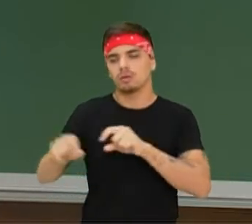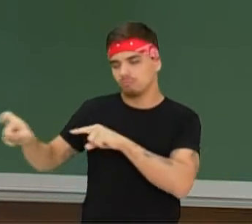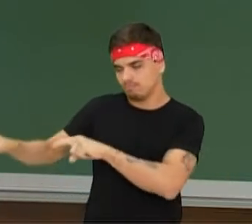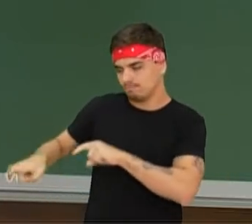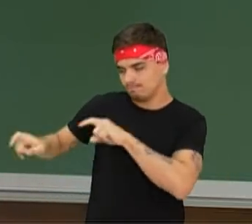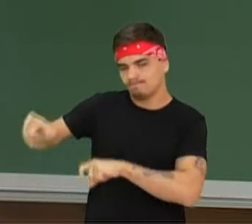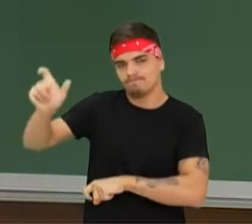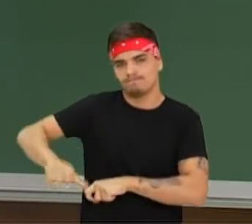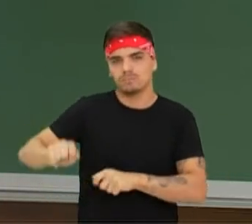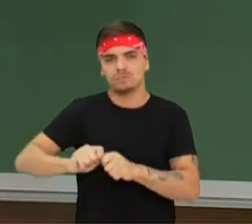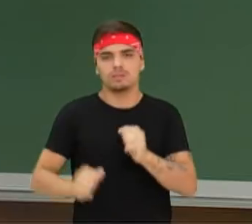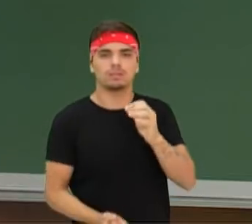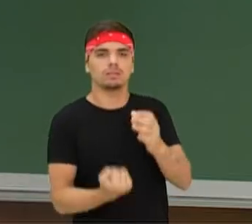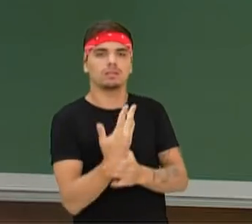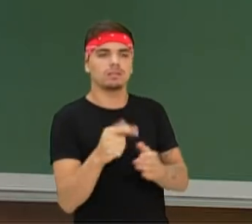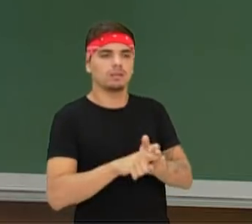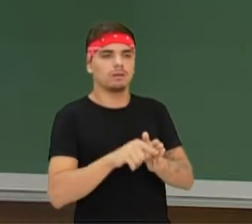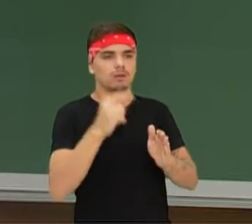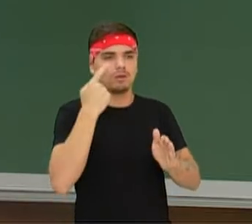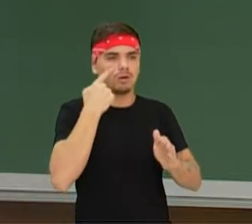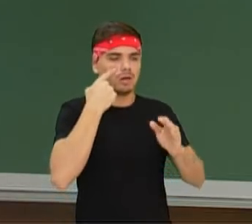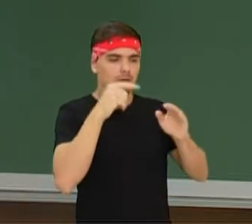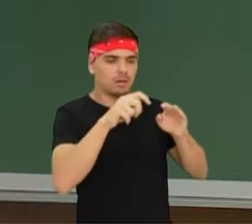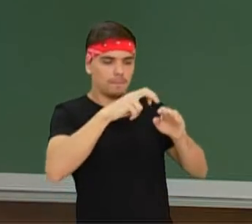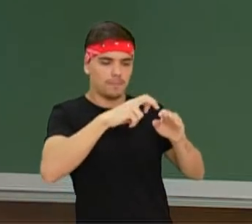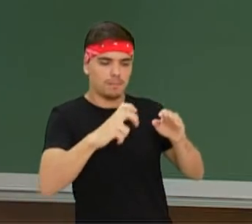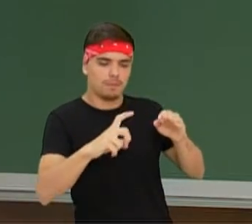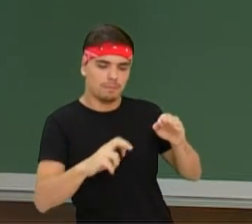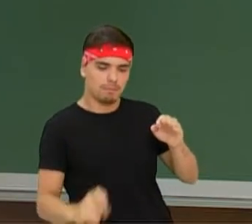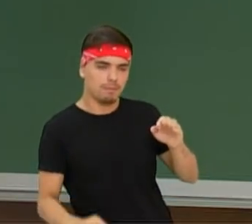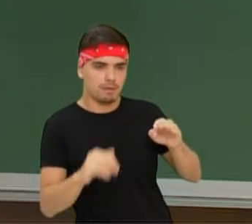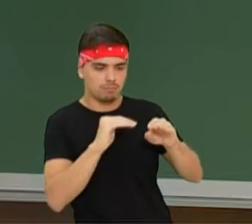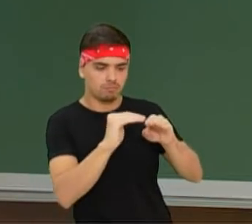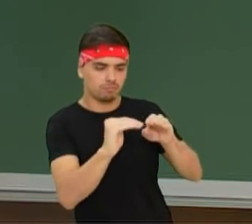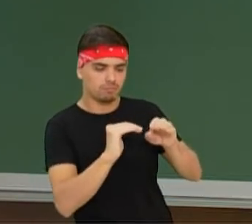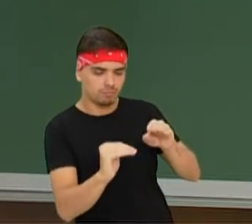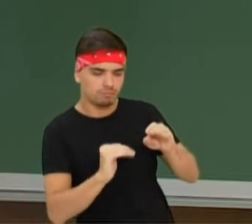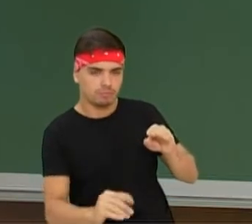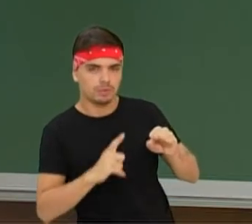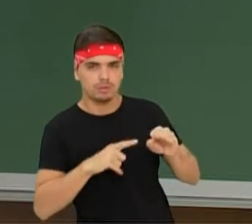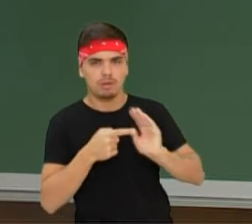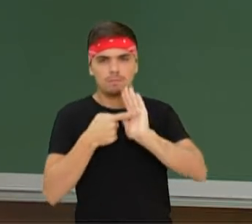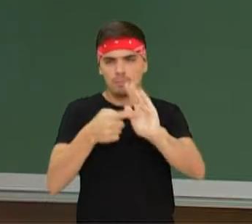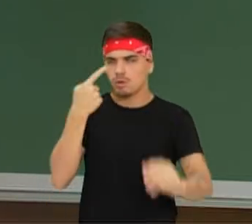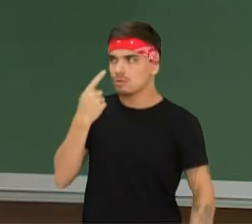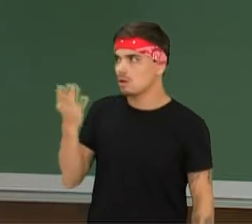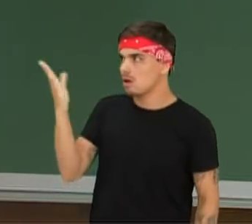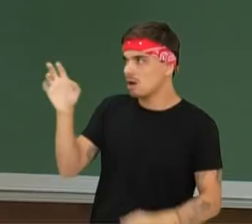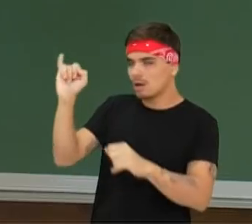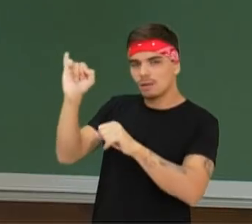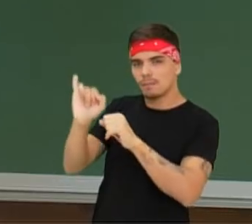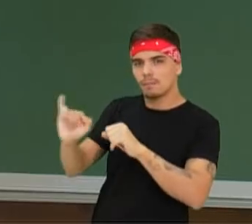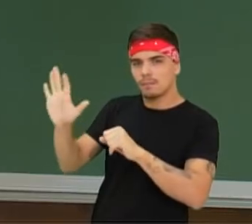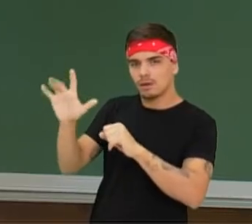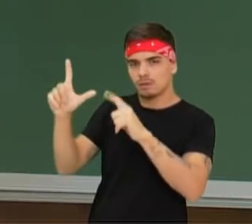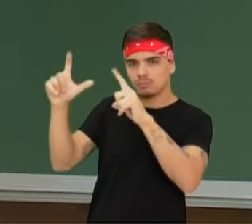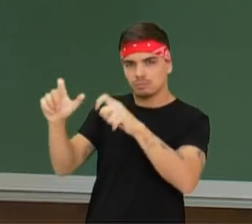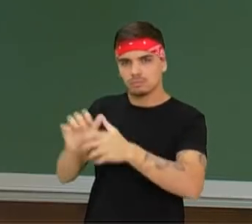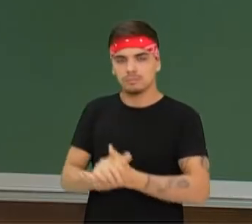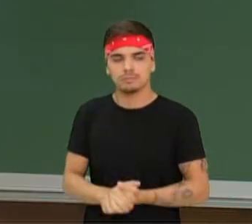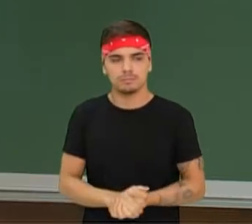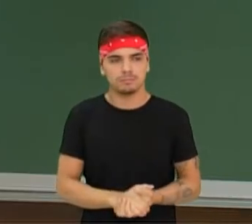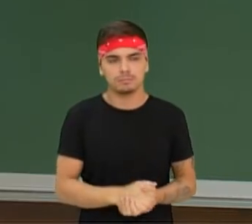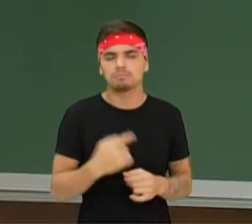quê? Constroem terraços ou degraus, que são essas partes aqui, ó, que vocês podem observar na